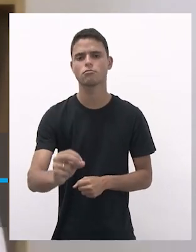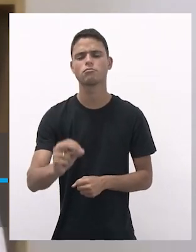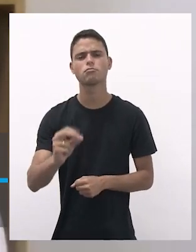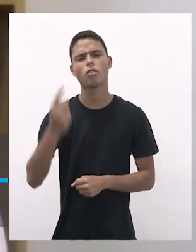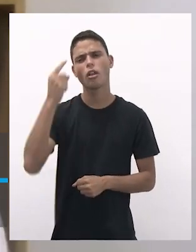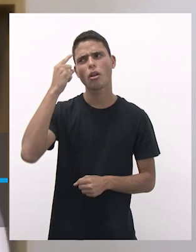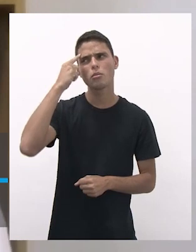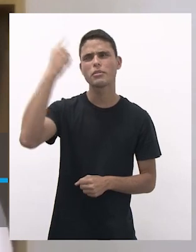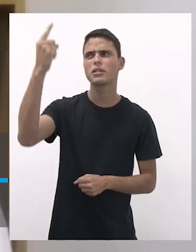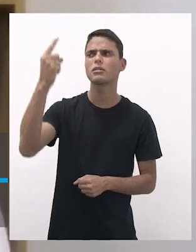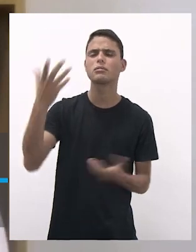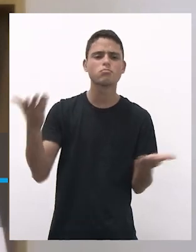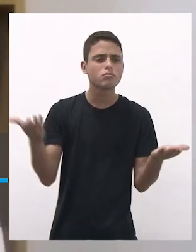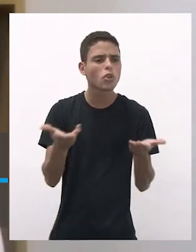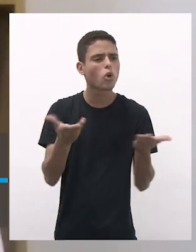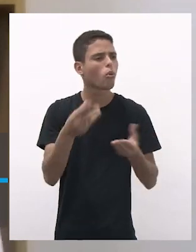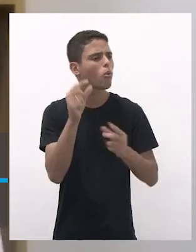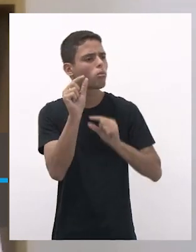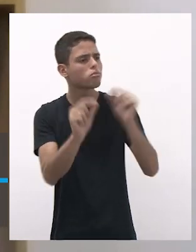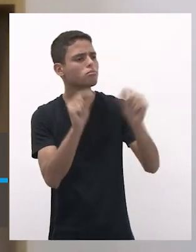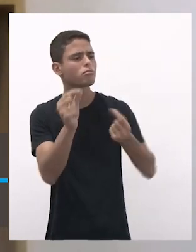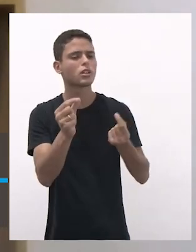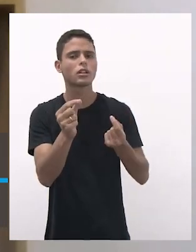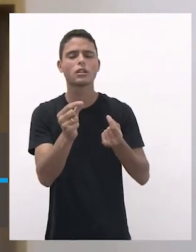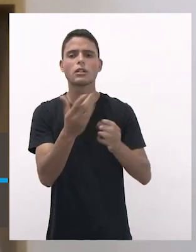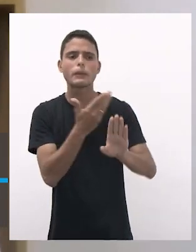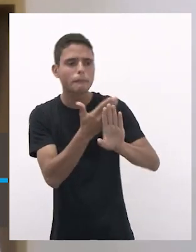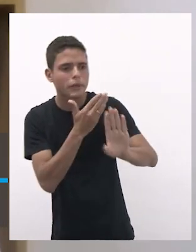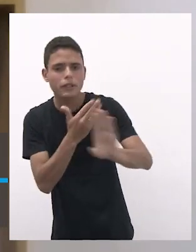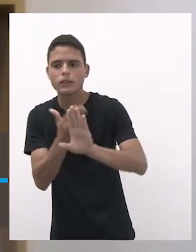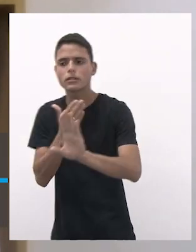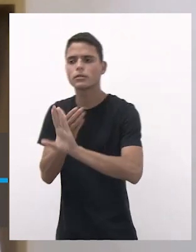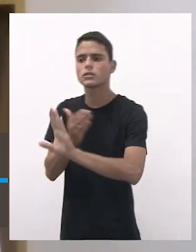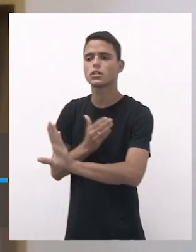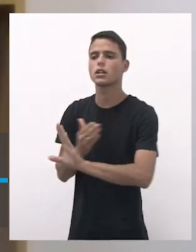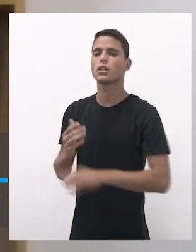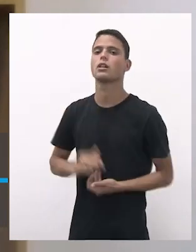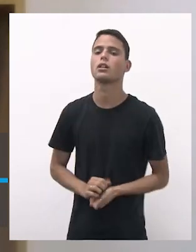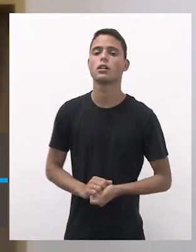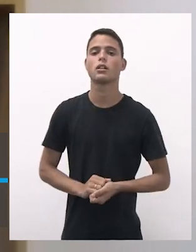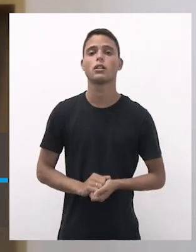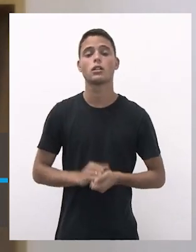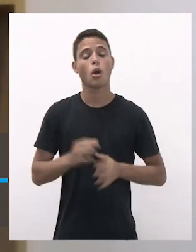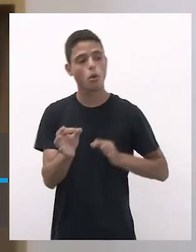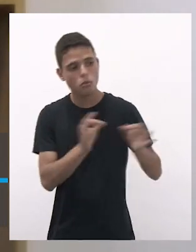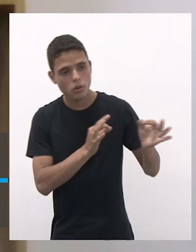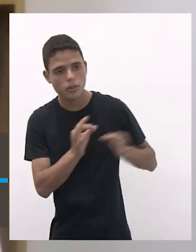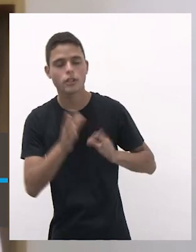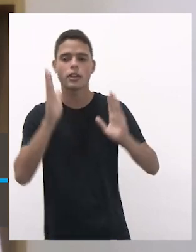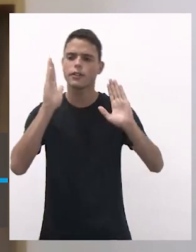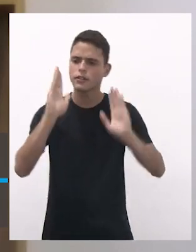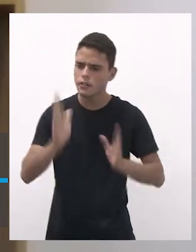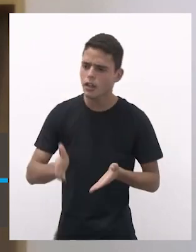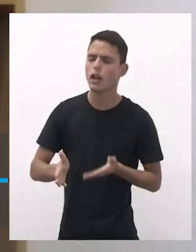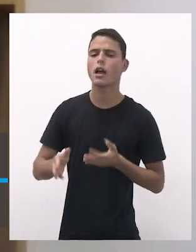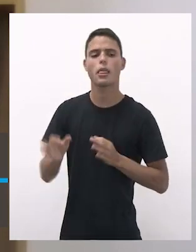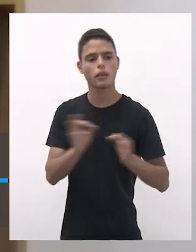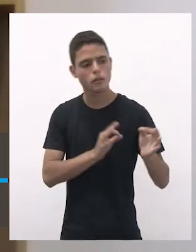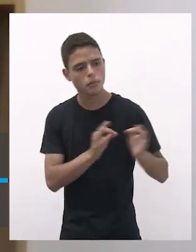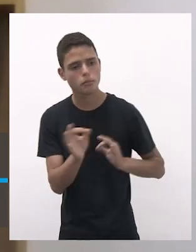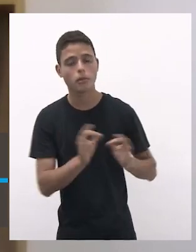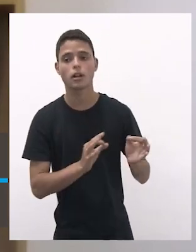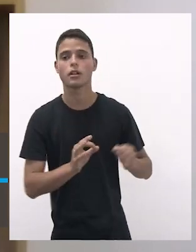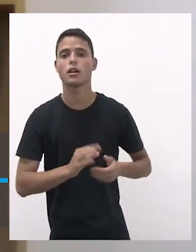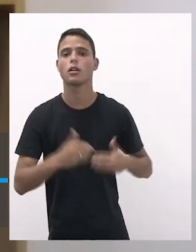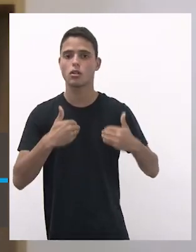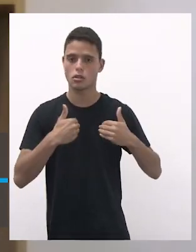agora, o que faremos em função do isolamento? E por conta de todo o processo que já estava acontecendo, até eu sou professora